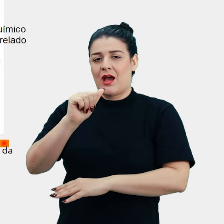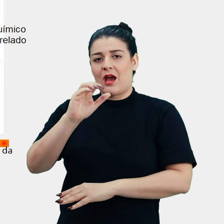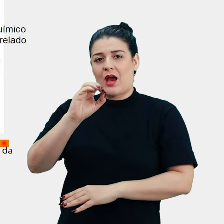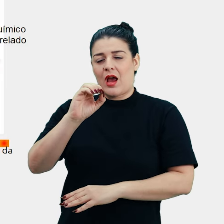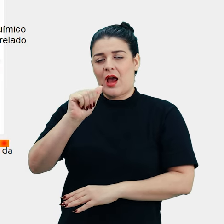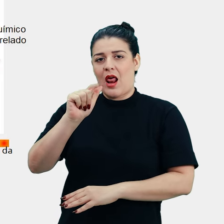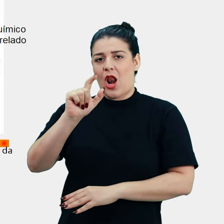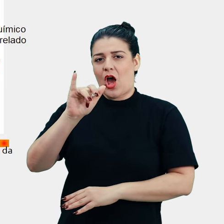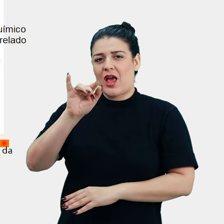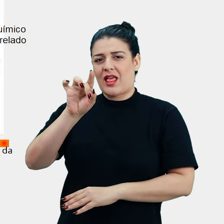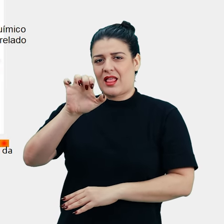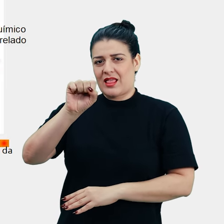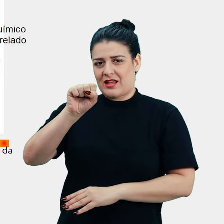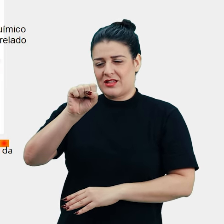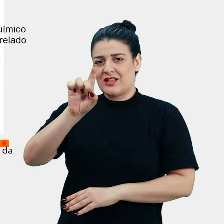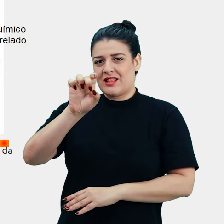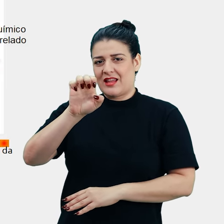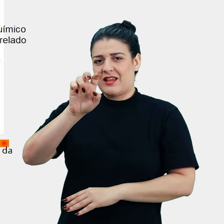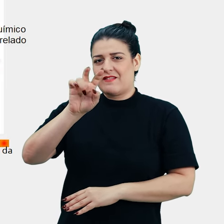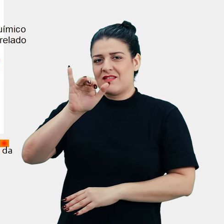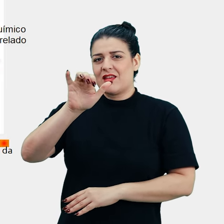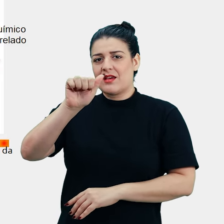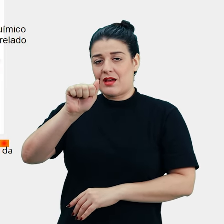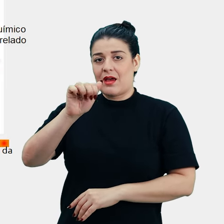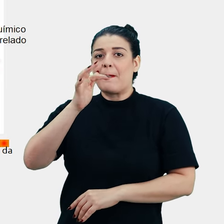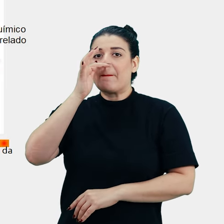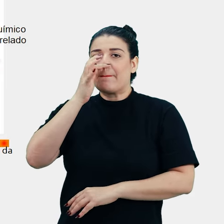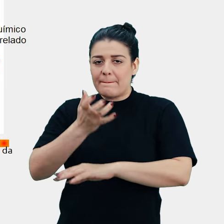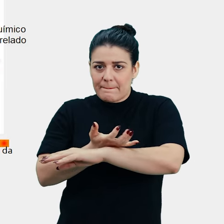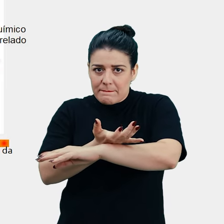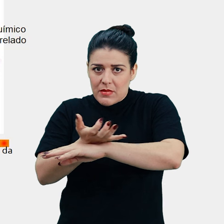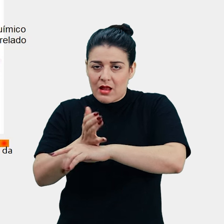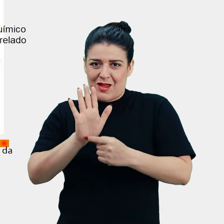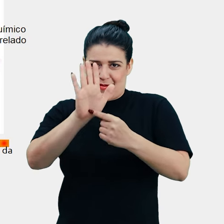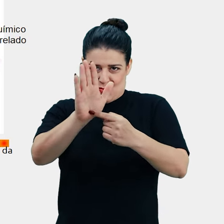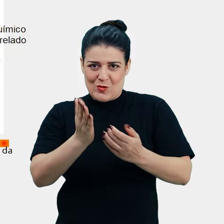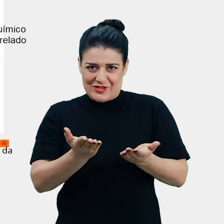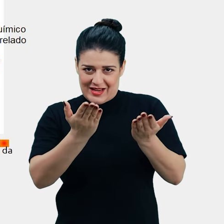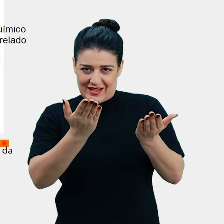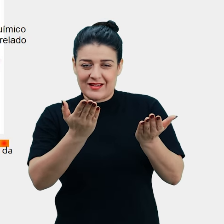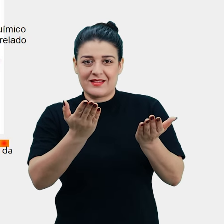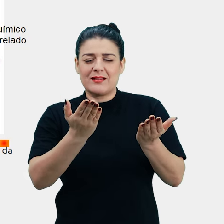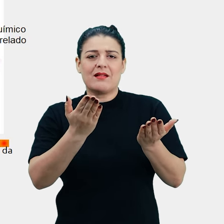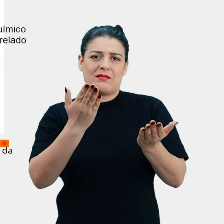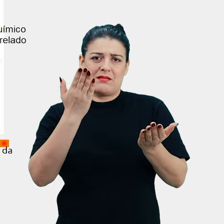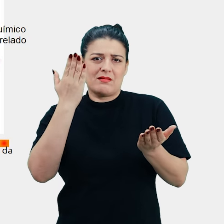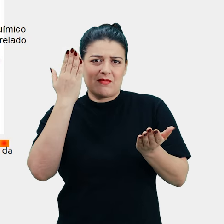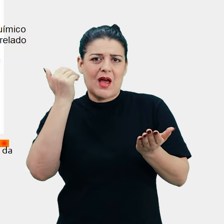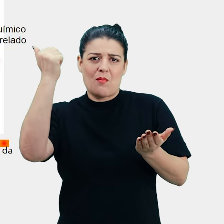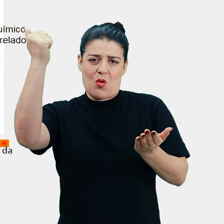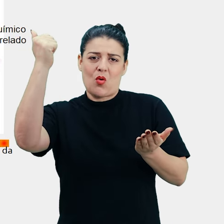alcaloides, conhecidos alcaloides de vinca, né, que são extraídos dessa planta Catharanthus roseus. A famosa